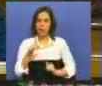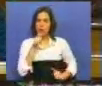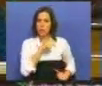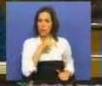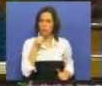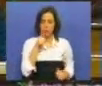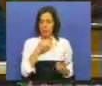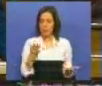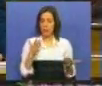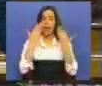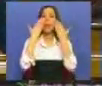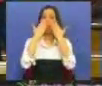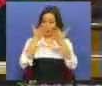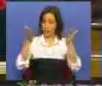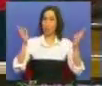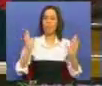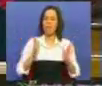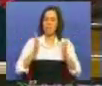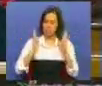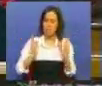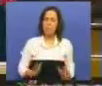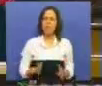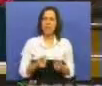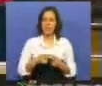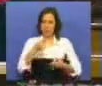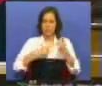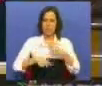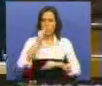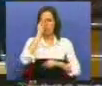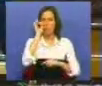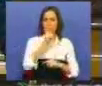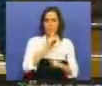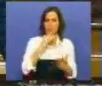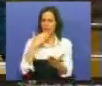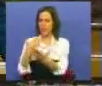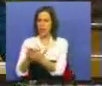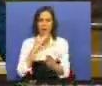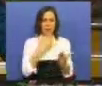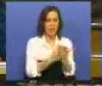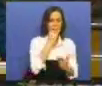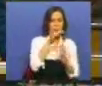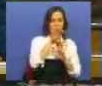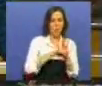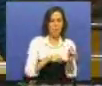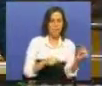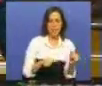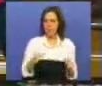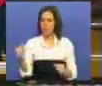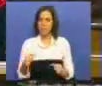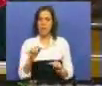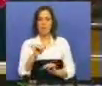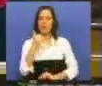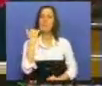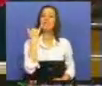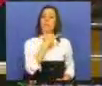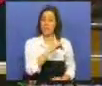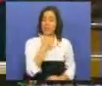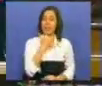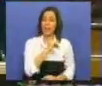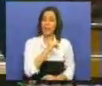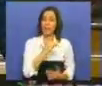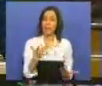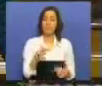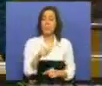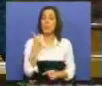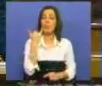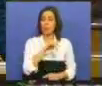sofrimento. A democracia precisa de restituir a professores e a alunos as condições mínimas para a sua felicidade.